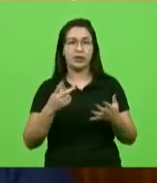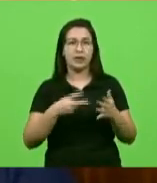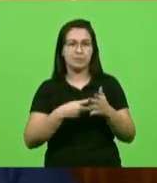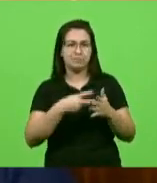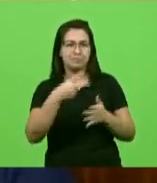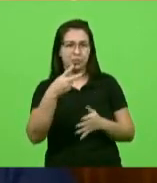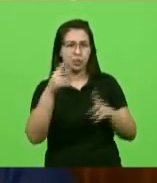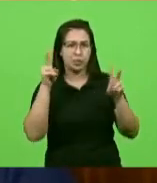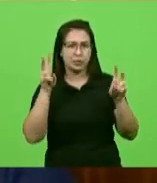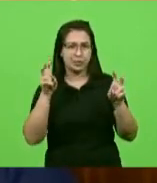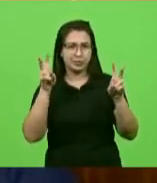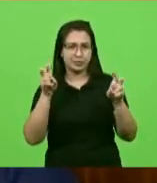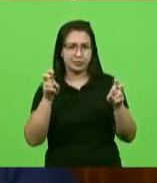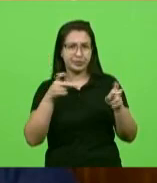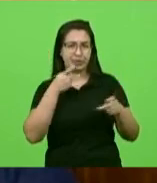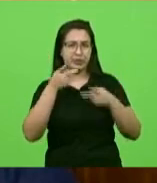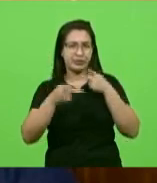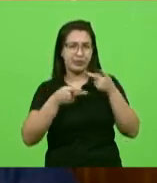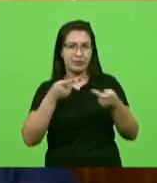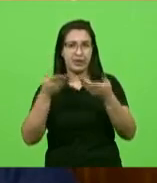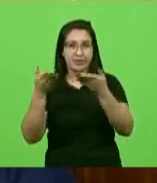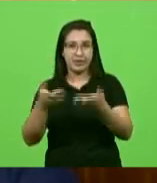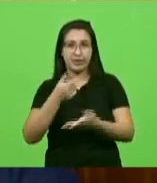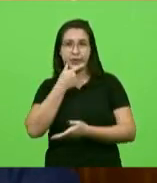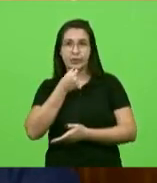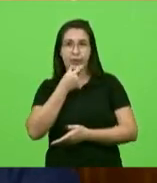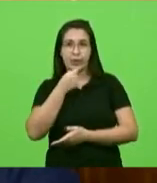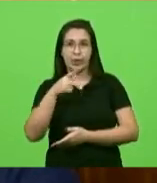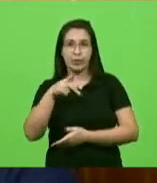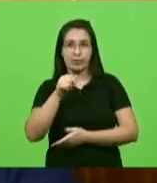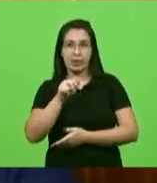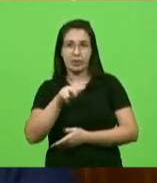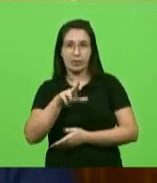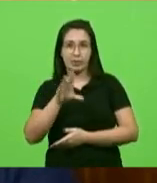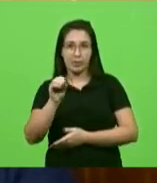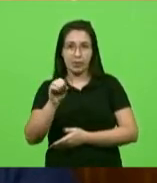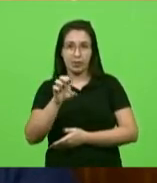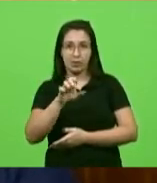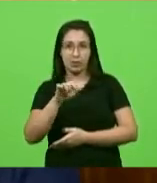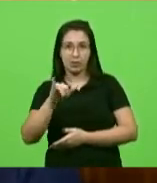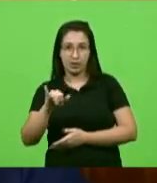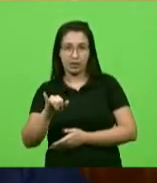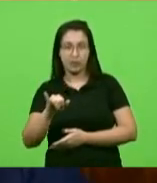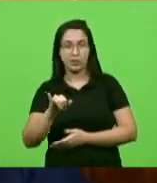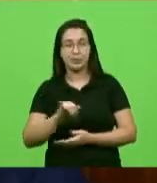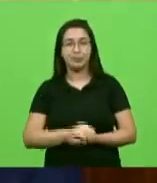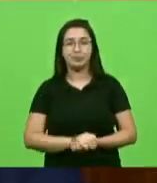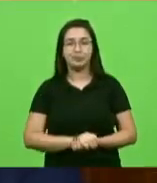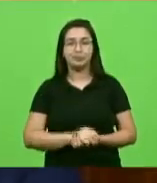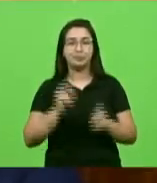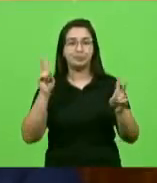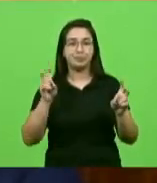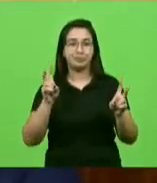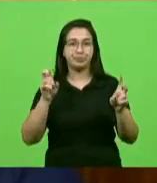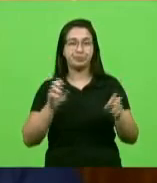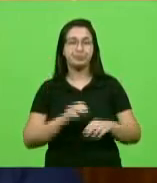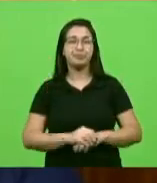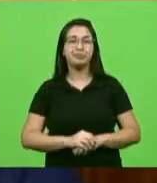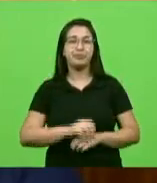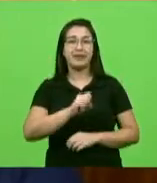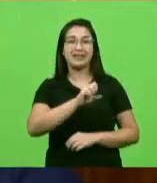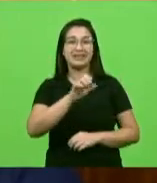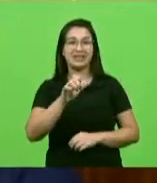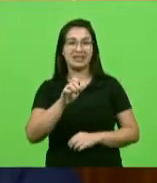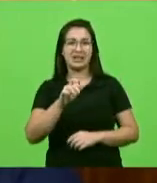Estado da Fazenda, Paulo Eli, ao Diário Catarinense, 10 dias atrás. Santa Catarina